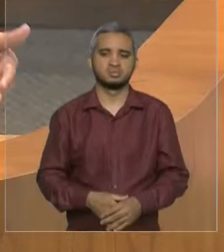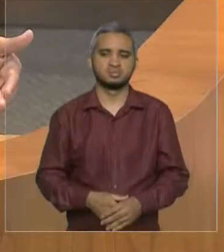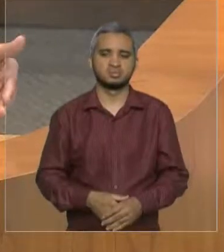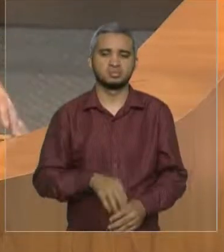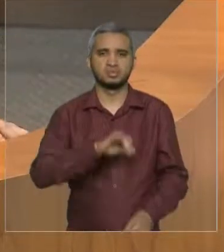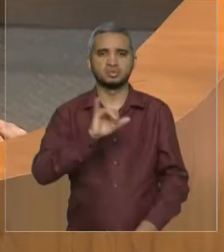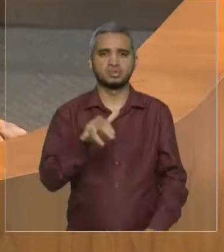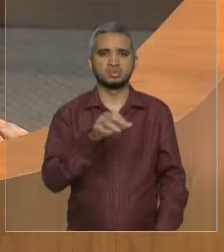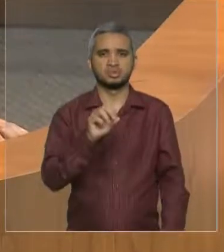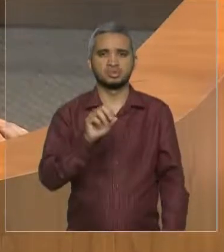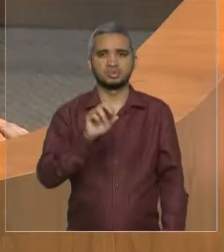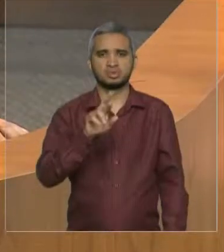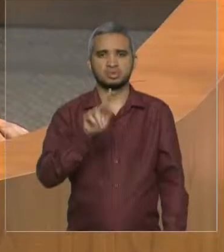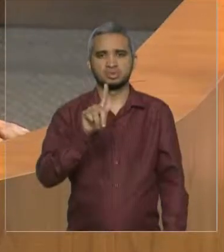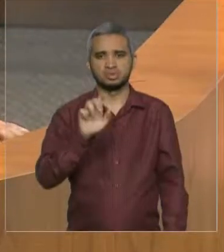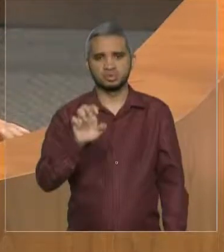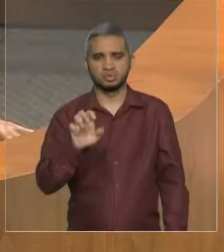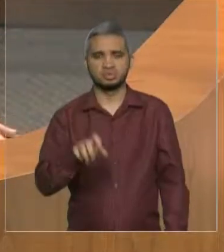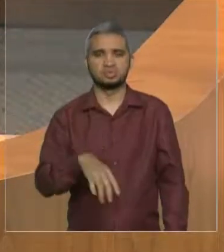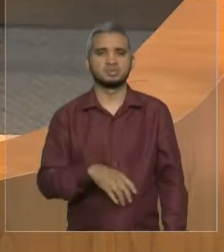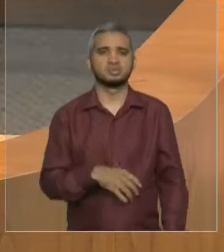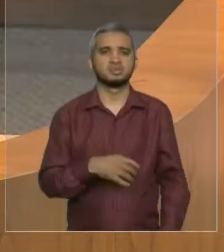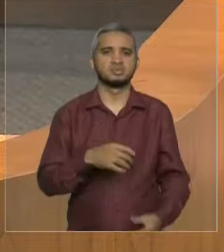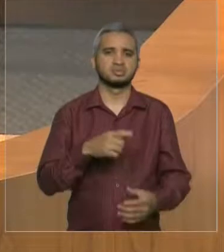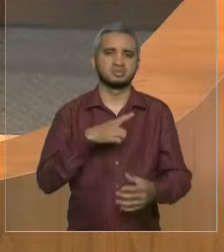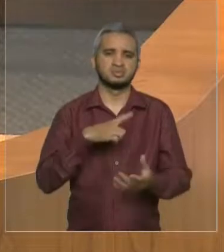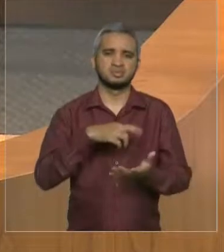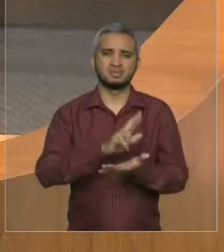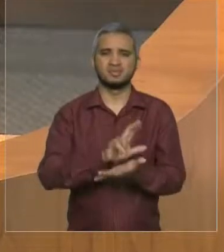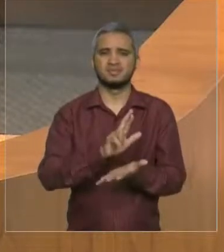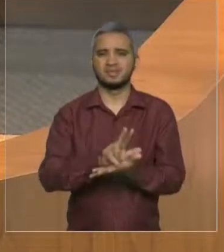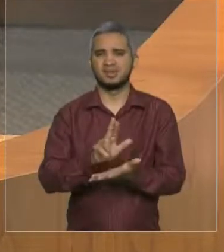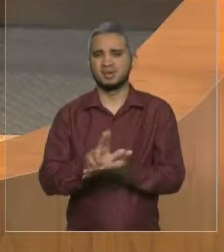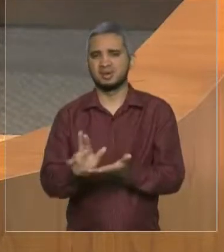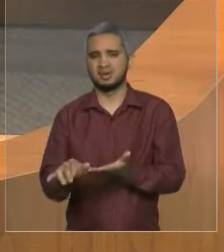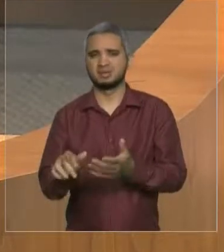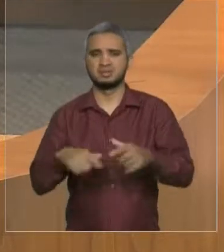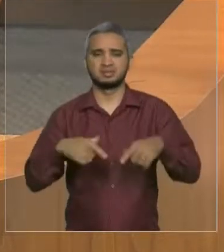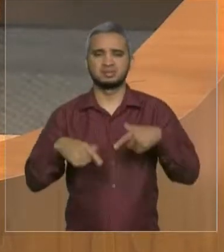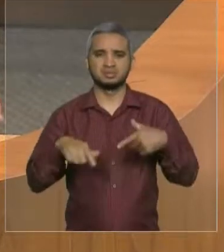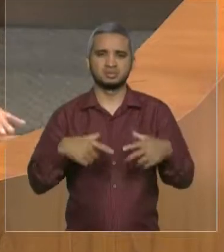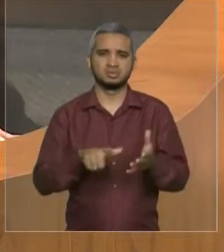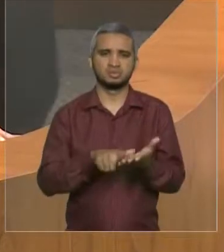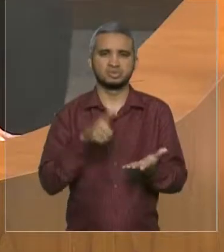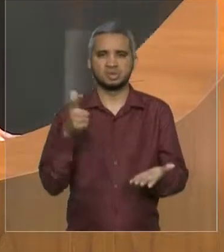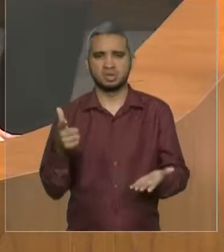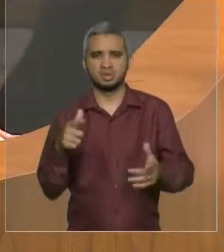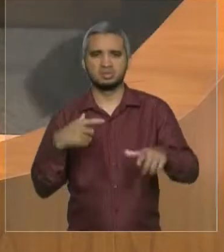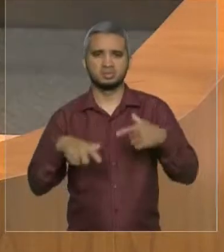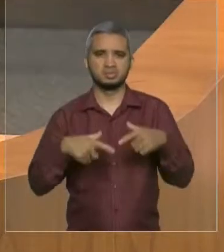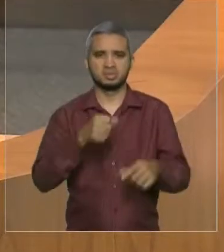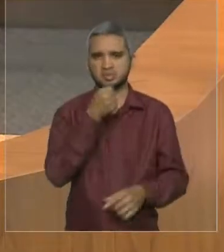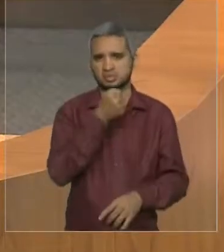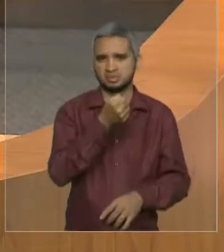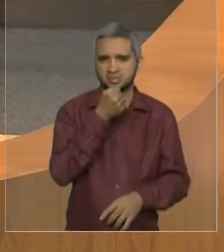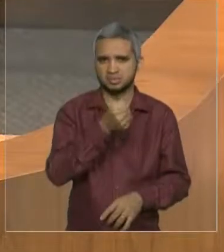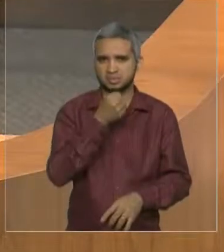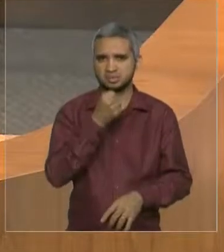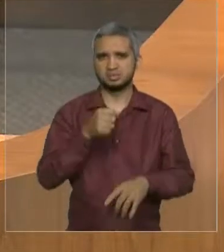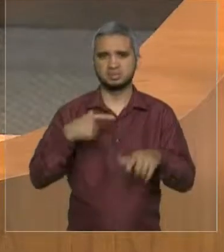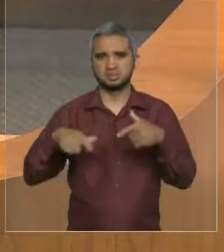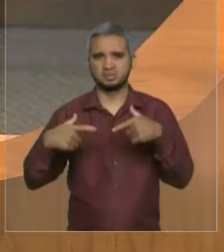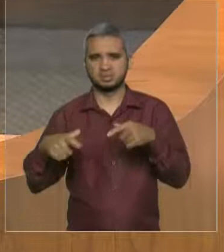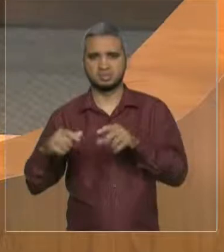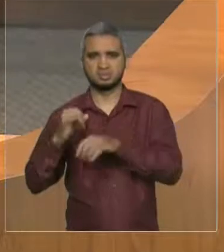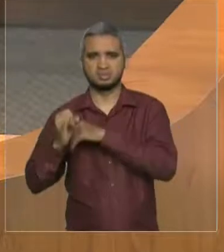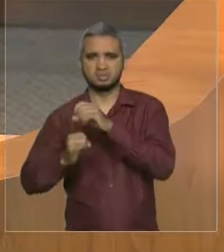Jorge Aragão, jornalistas, blogueiros que fazem, divulgam as nossas ações do Parlamento Estadual. Mas por que eu estou fazendo